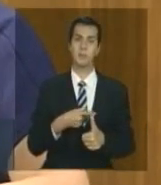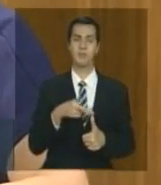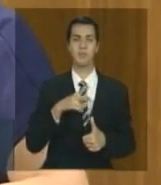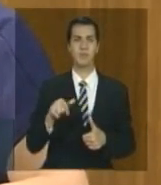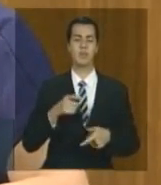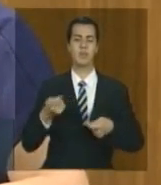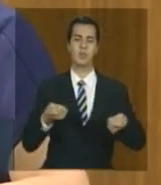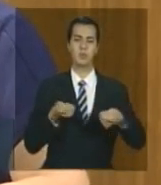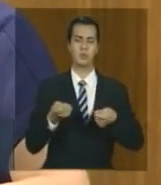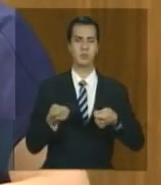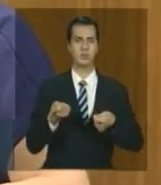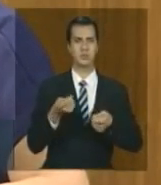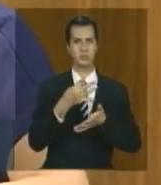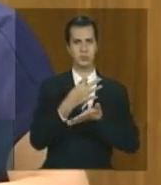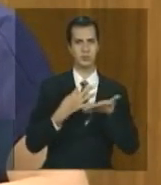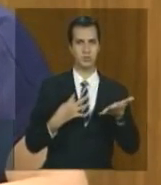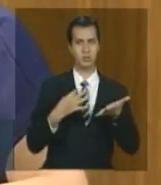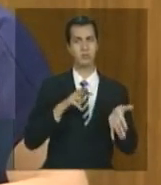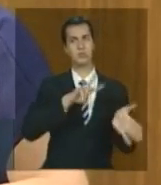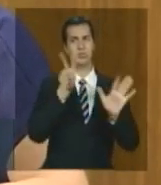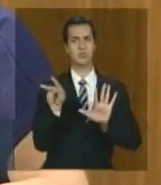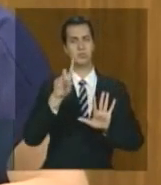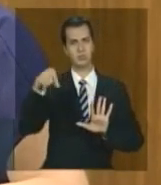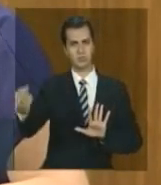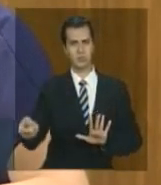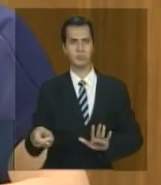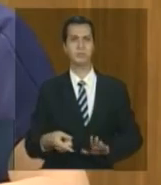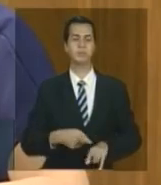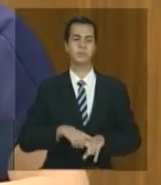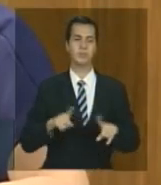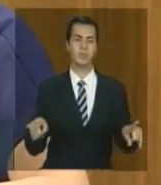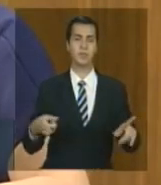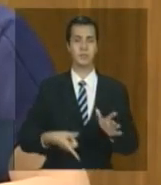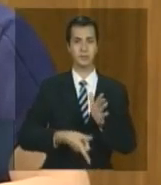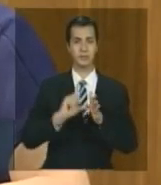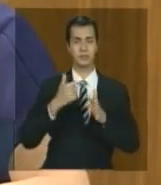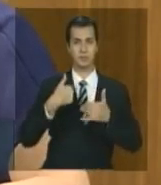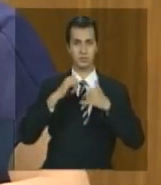Delhi na semana que vem. Mas já lhe antecipo que